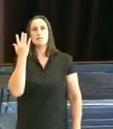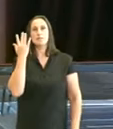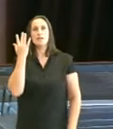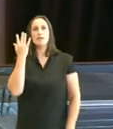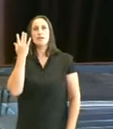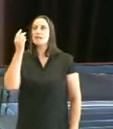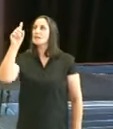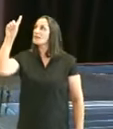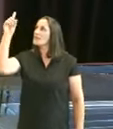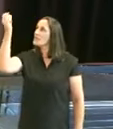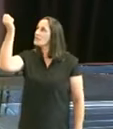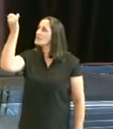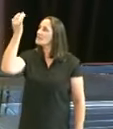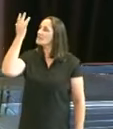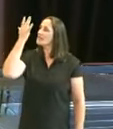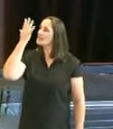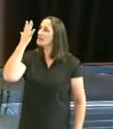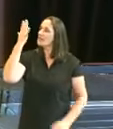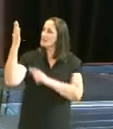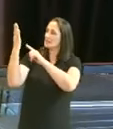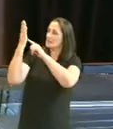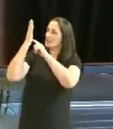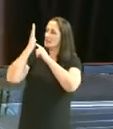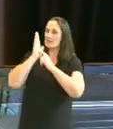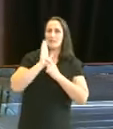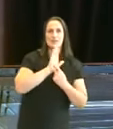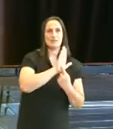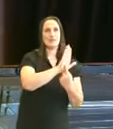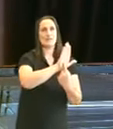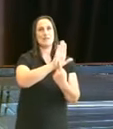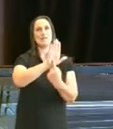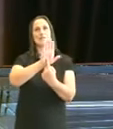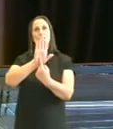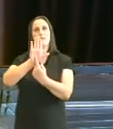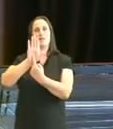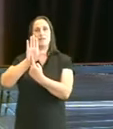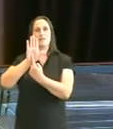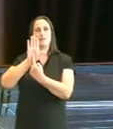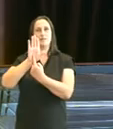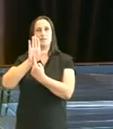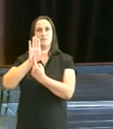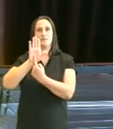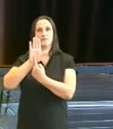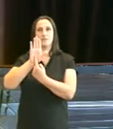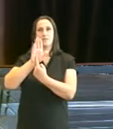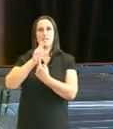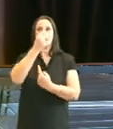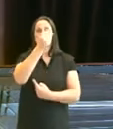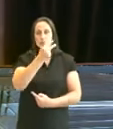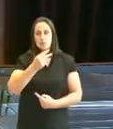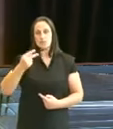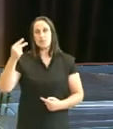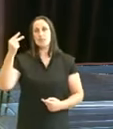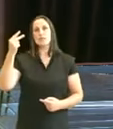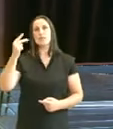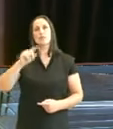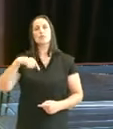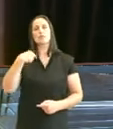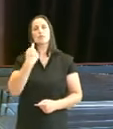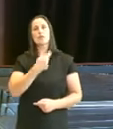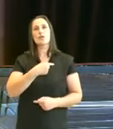A graça de Deus se revela. Há 2 semanas atrás a gente falou sobre a oração